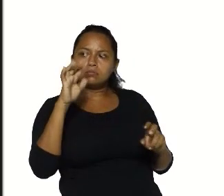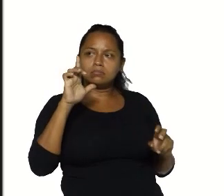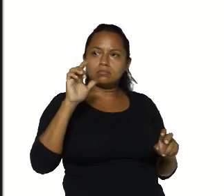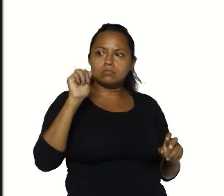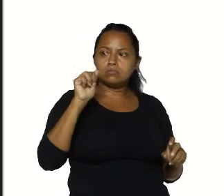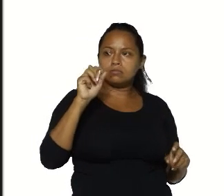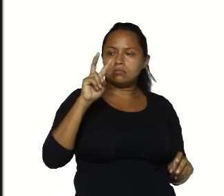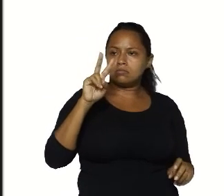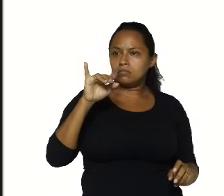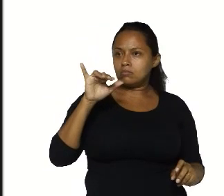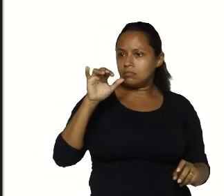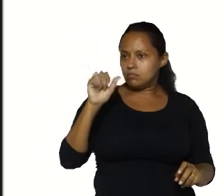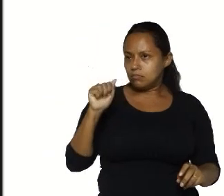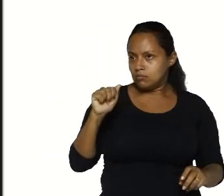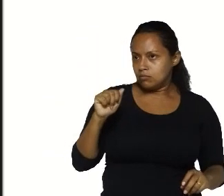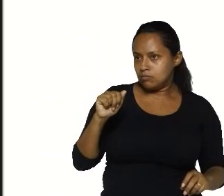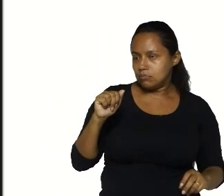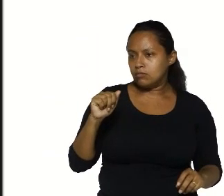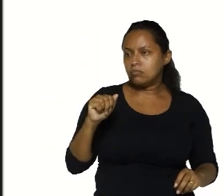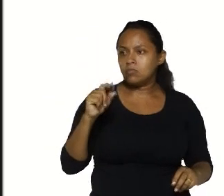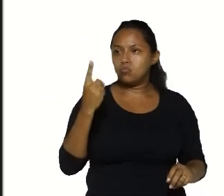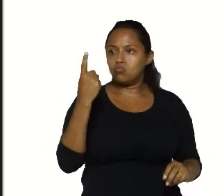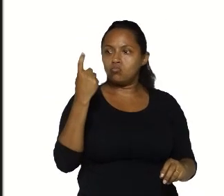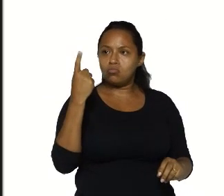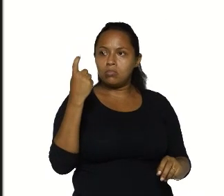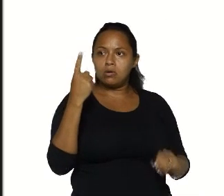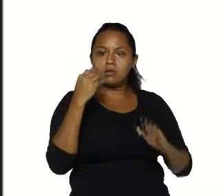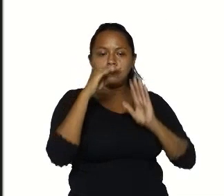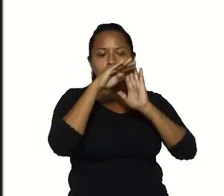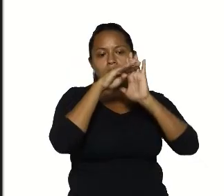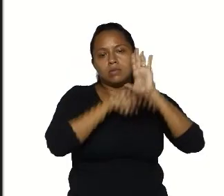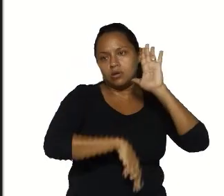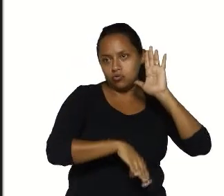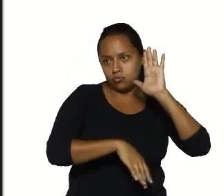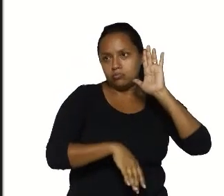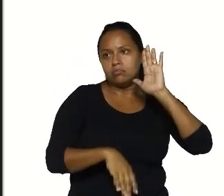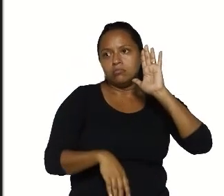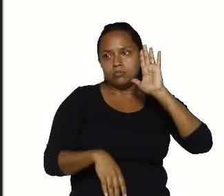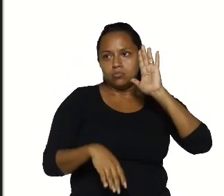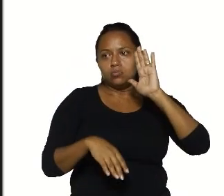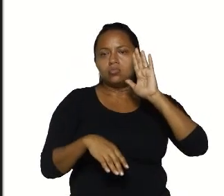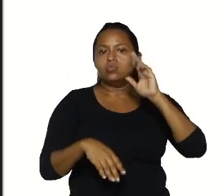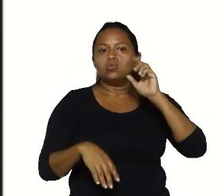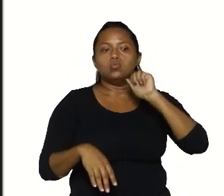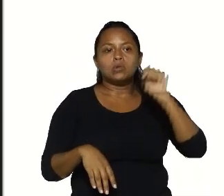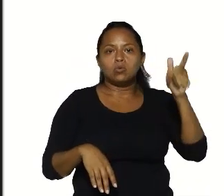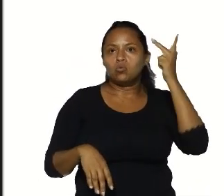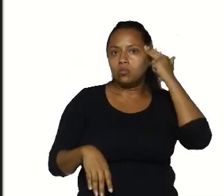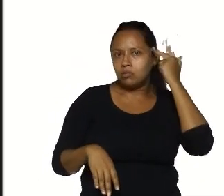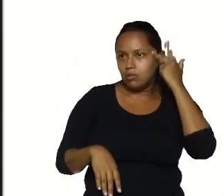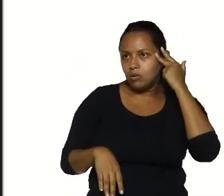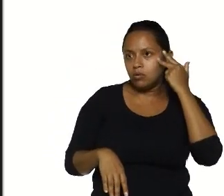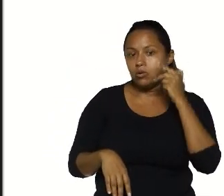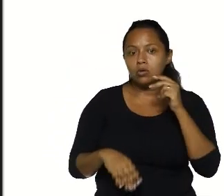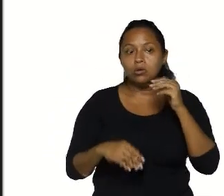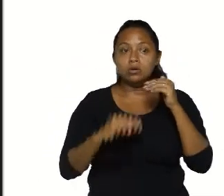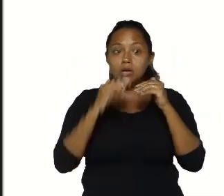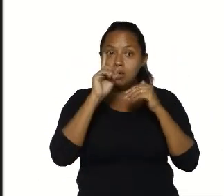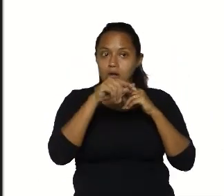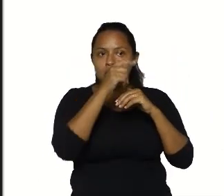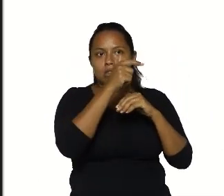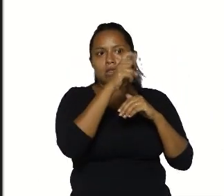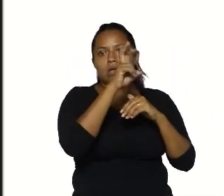que apenas Flávia, aqui a terceira, ó, ela está com a quantidade de plaquetas abaixo do normal. O mínimo